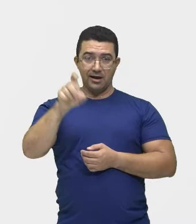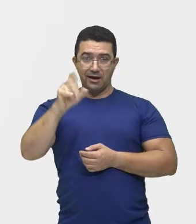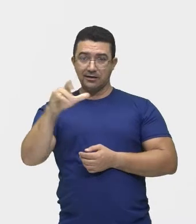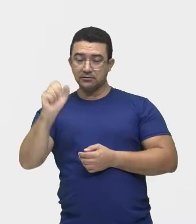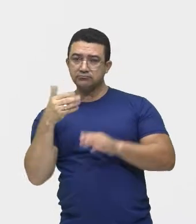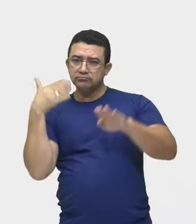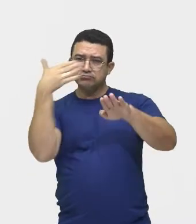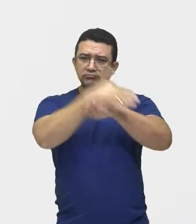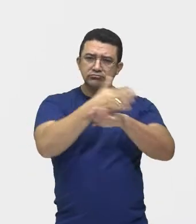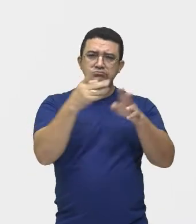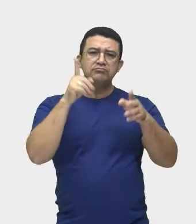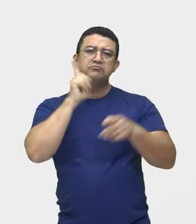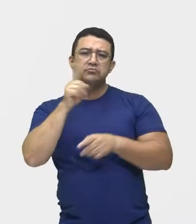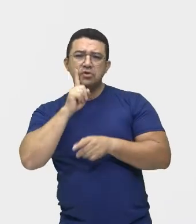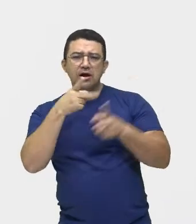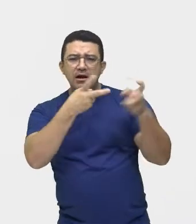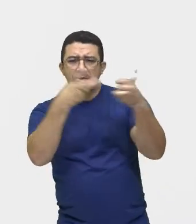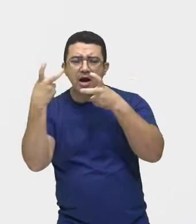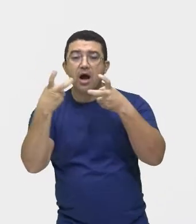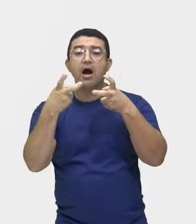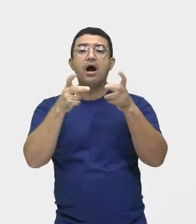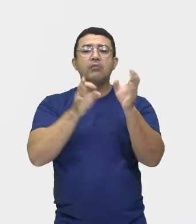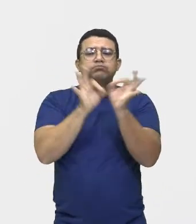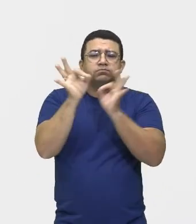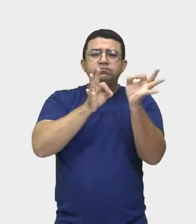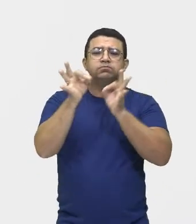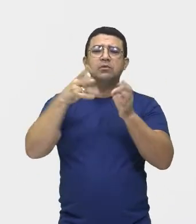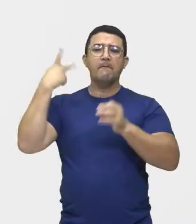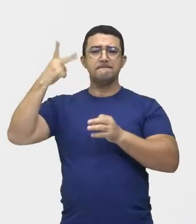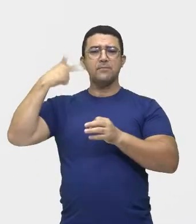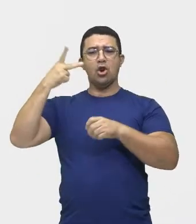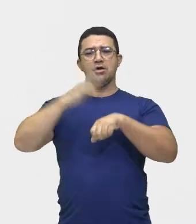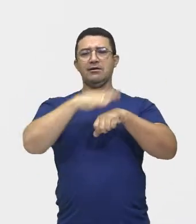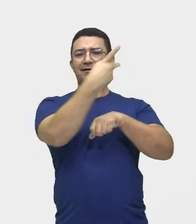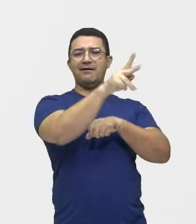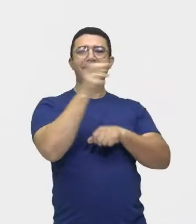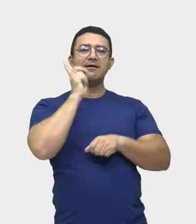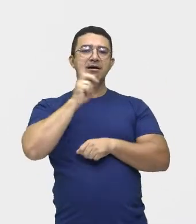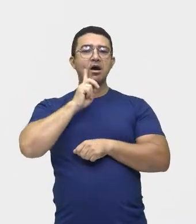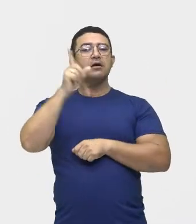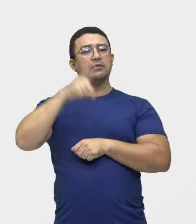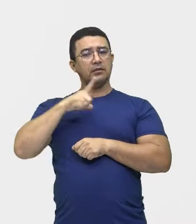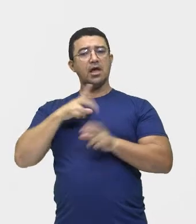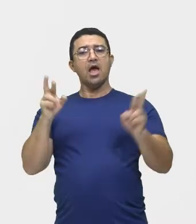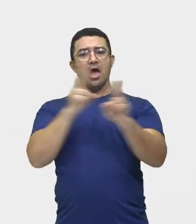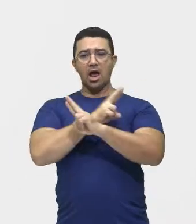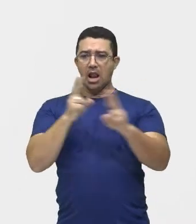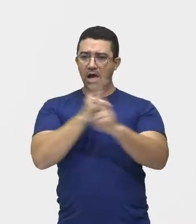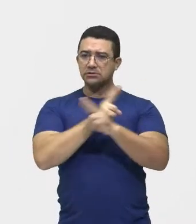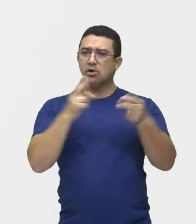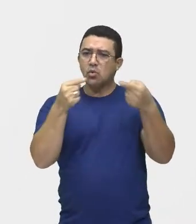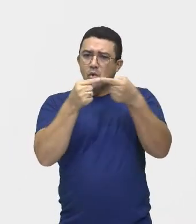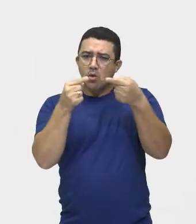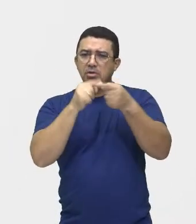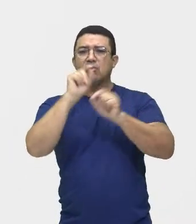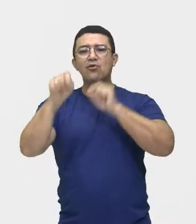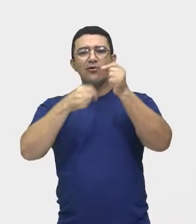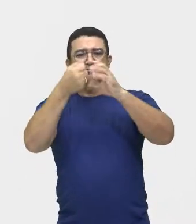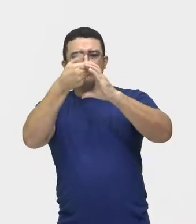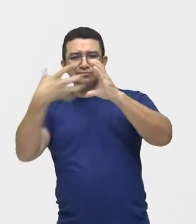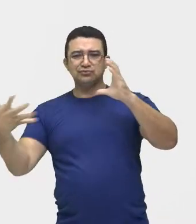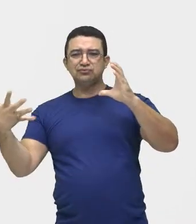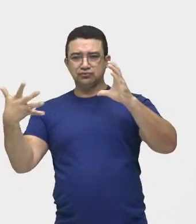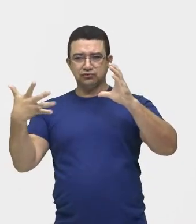Unidos, percebeu que a organização política daquele país tinha uma relação muito íntima com fatores